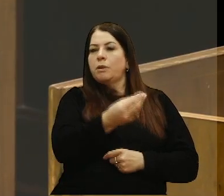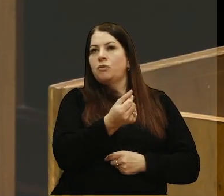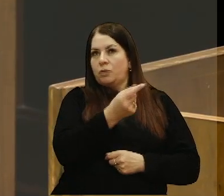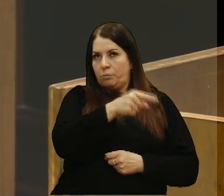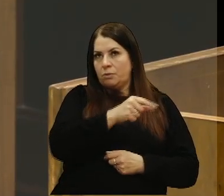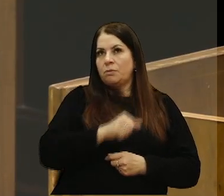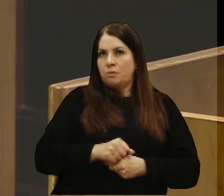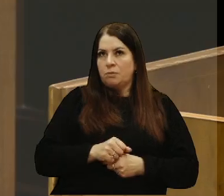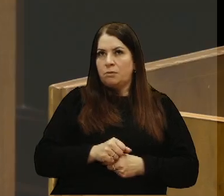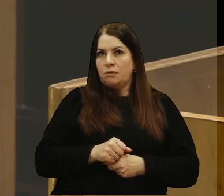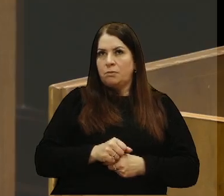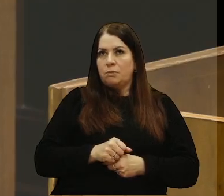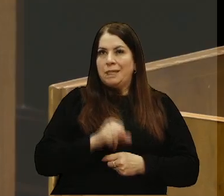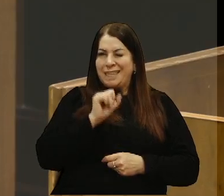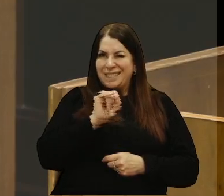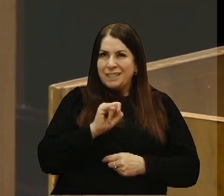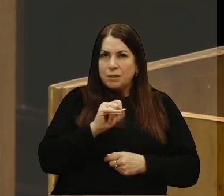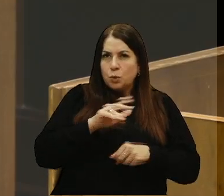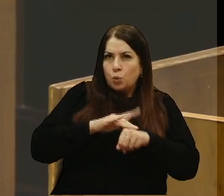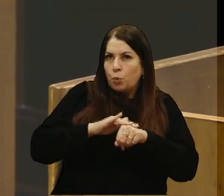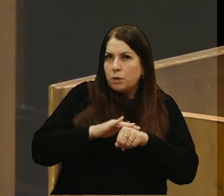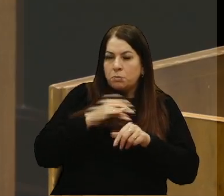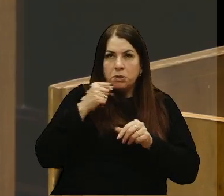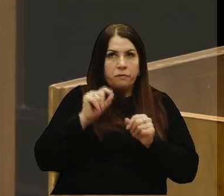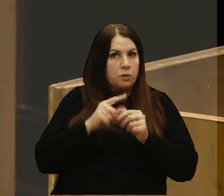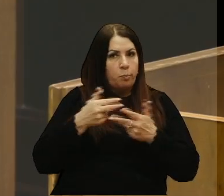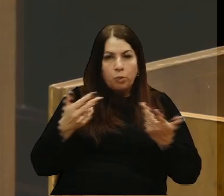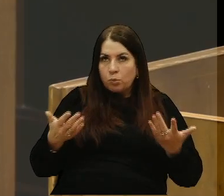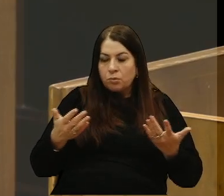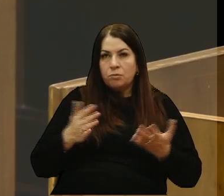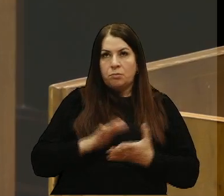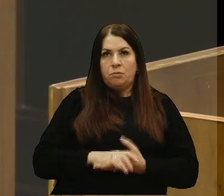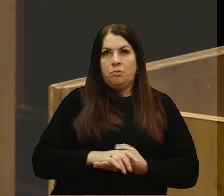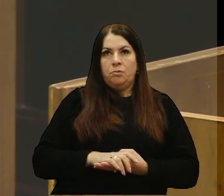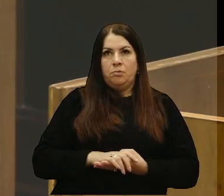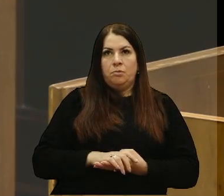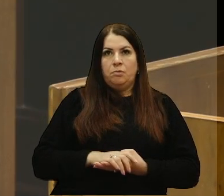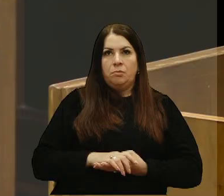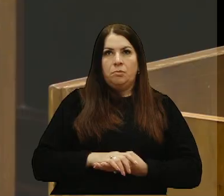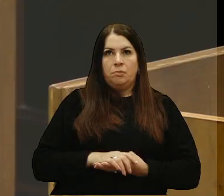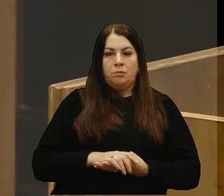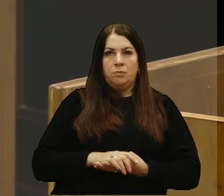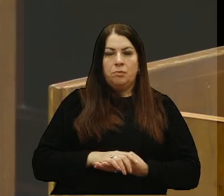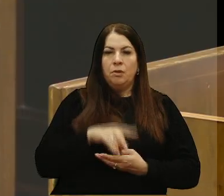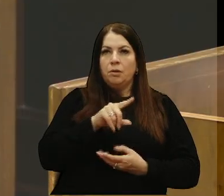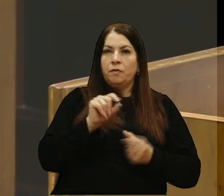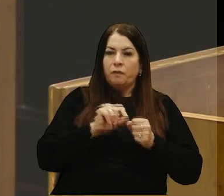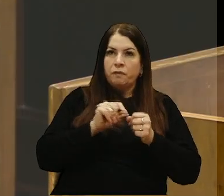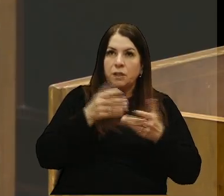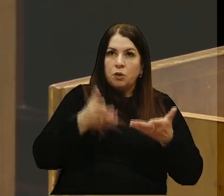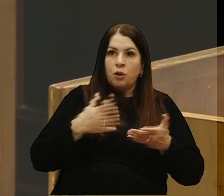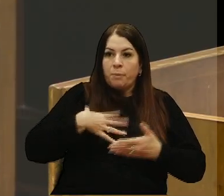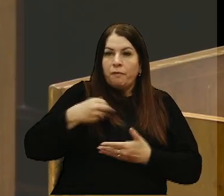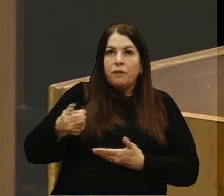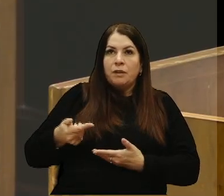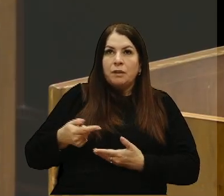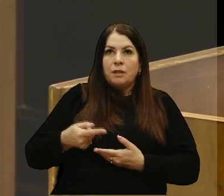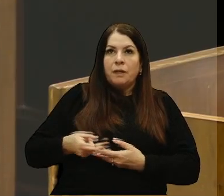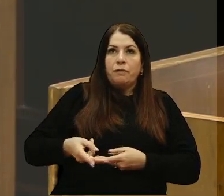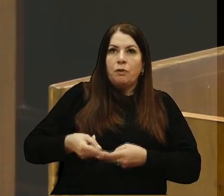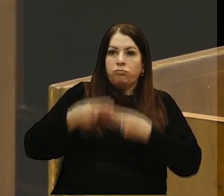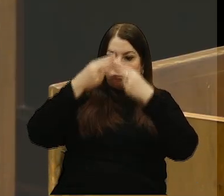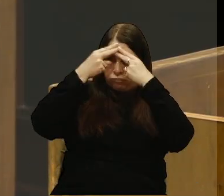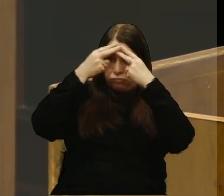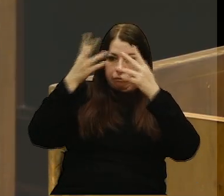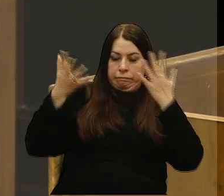ele. Se é caso de doença, alguém precisa fazer alguma coisa. O que vou fazer agora com a minha filha? Ela ficou transtornada com